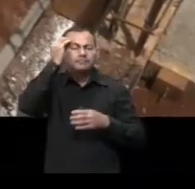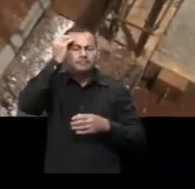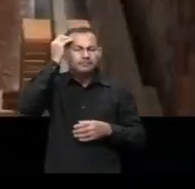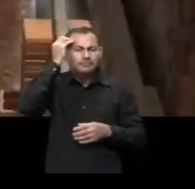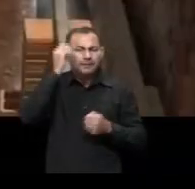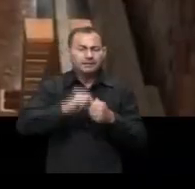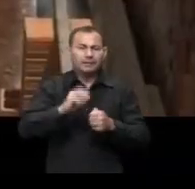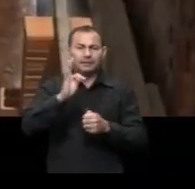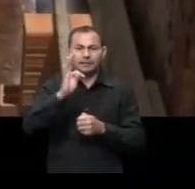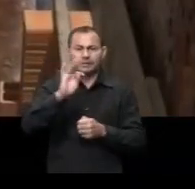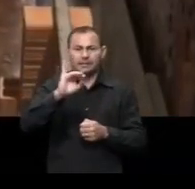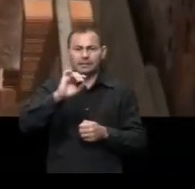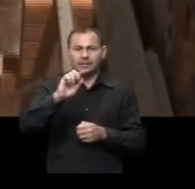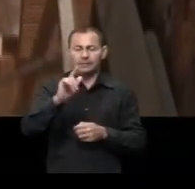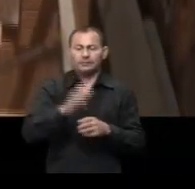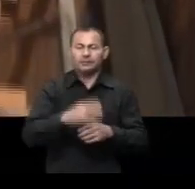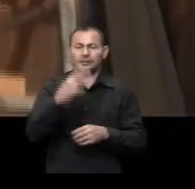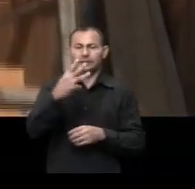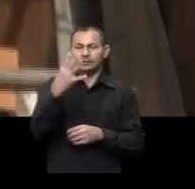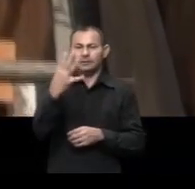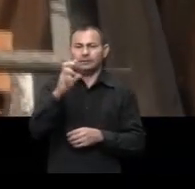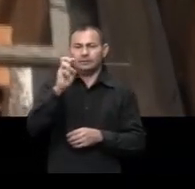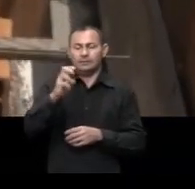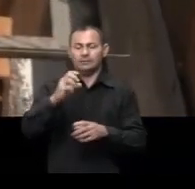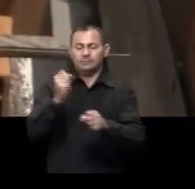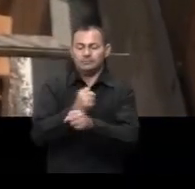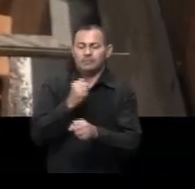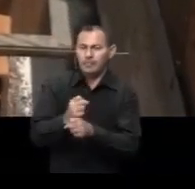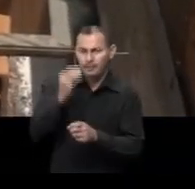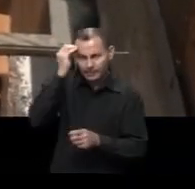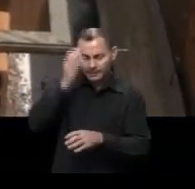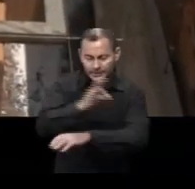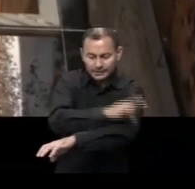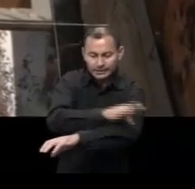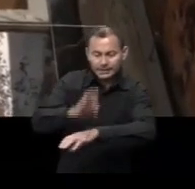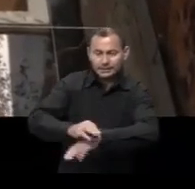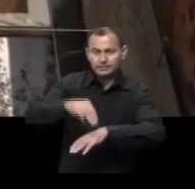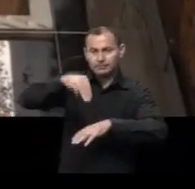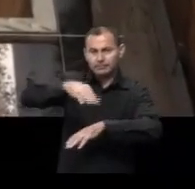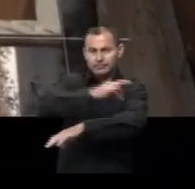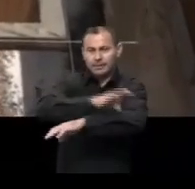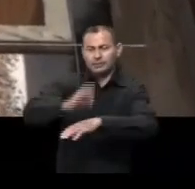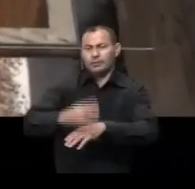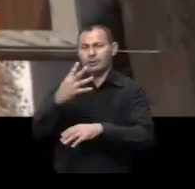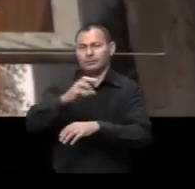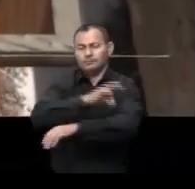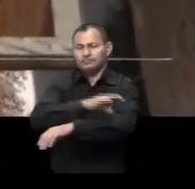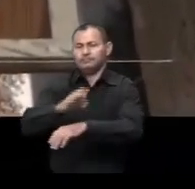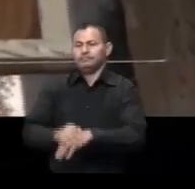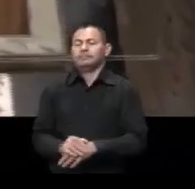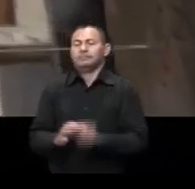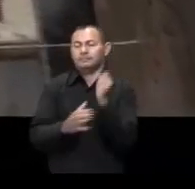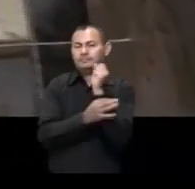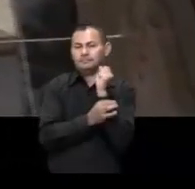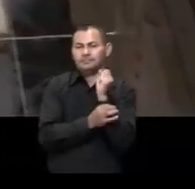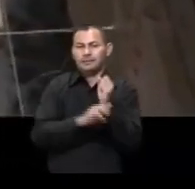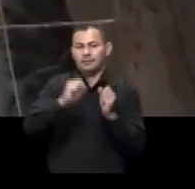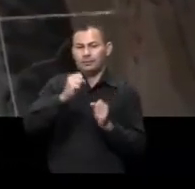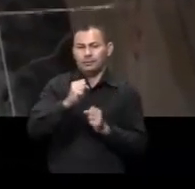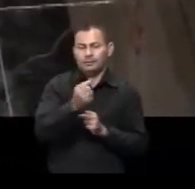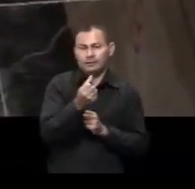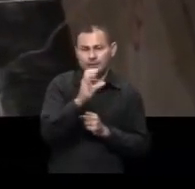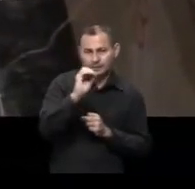você fazendo um triângulo 3, 4, 5 numa obra. Imagina, puxar 3 metros, 4 metros, não. Então ele garantiu ali um